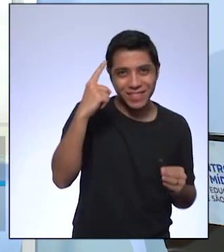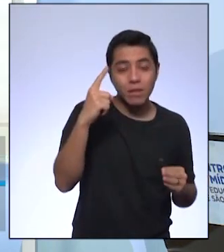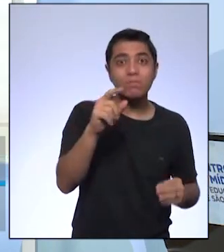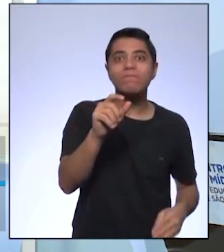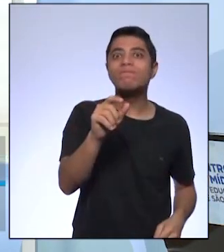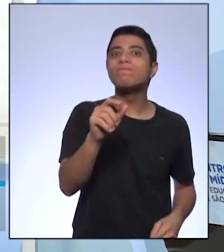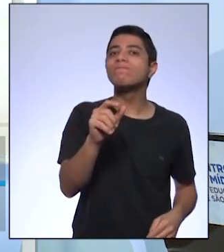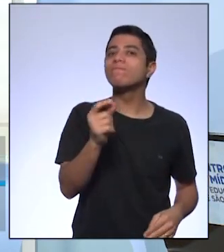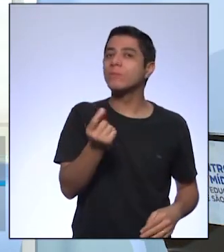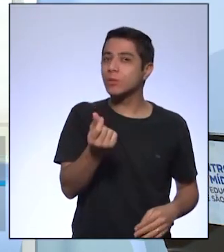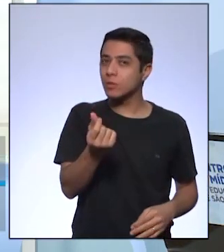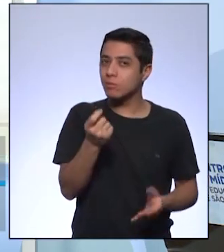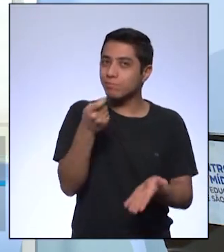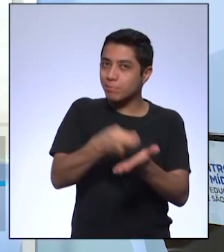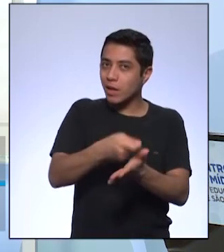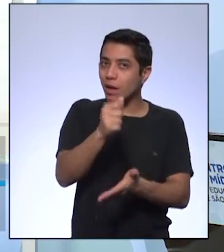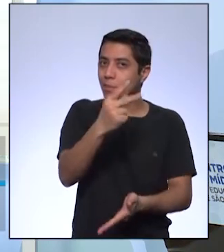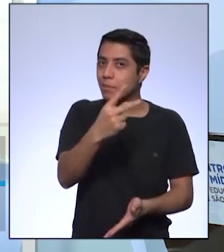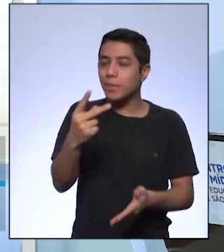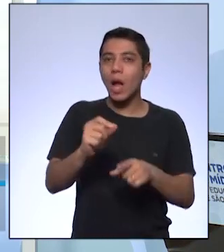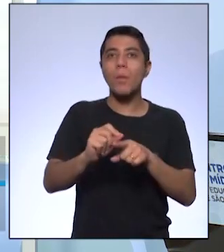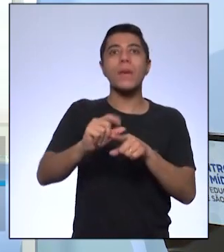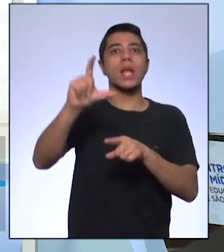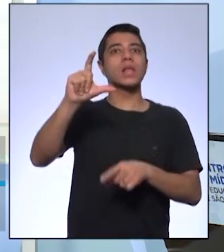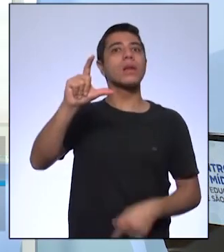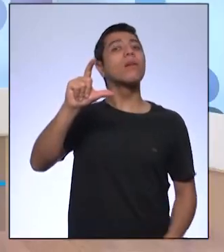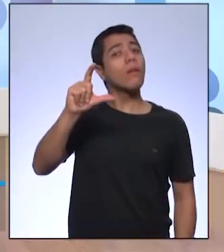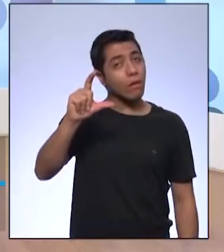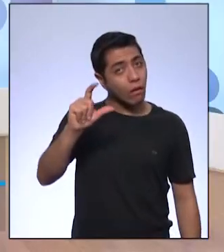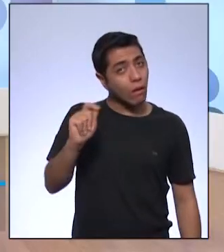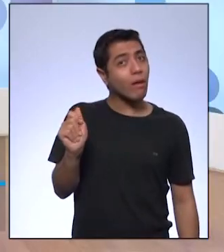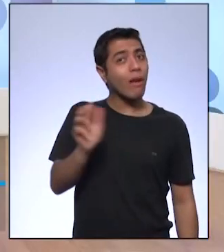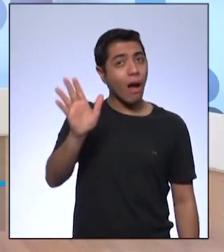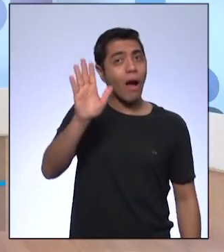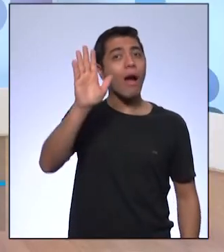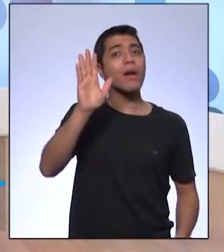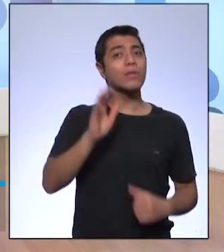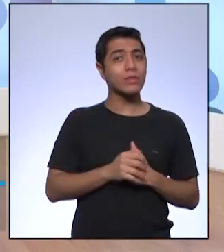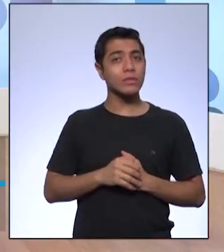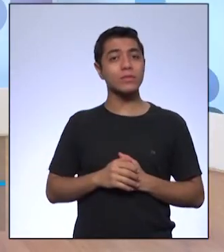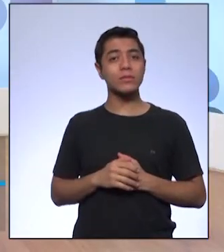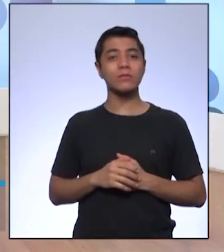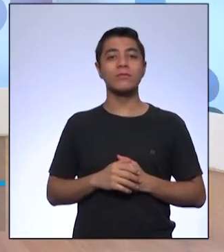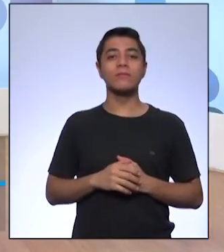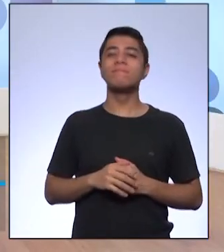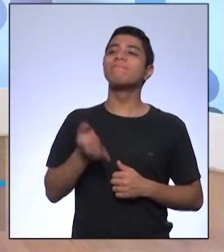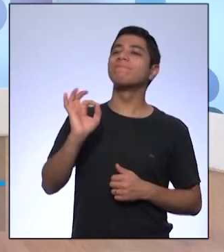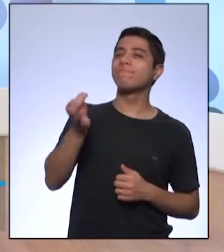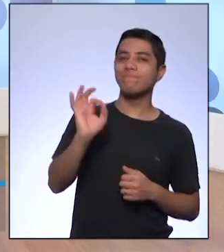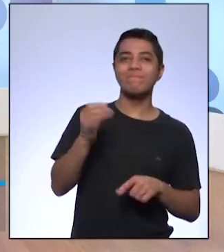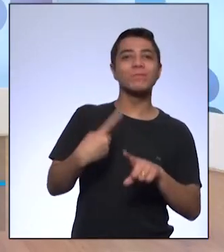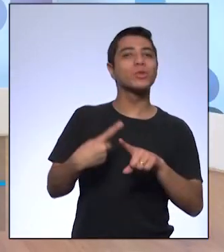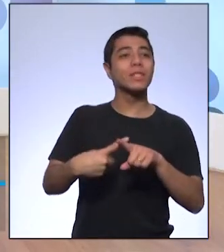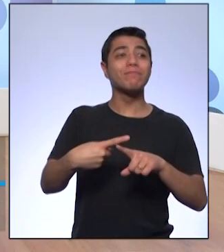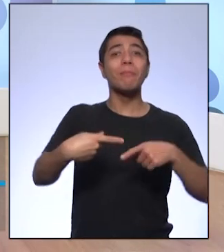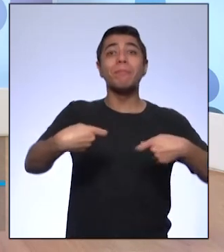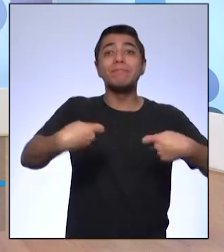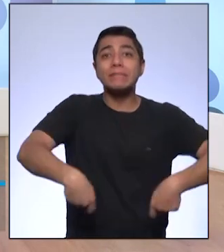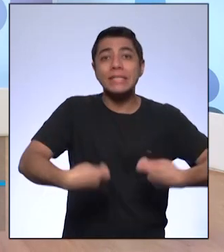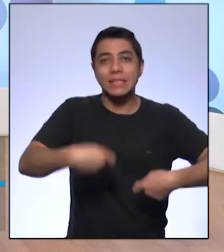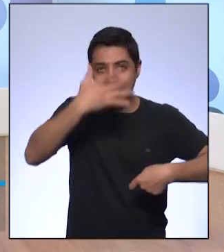são mais caros, eles inflacionam um pouco, né, Jonas? Fica como se fosse uma oferta e demanda, né? Nós